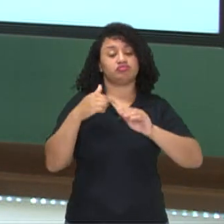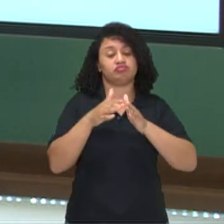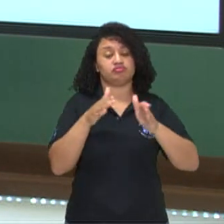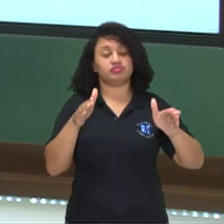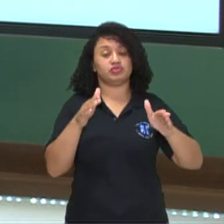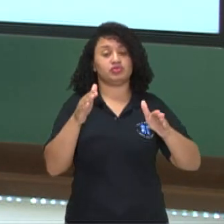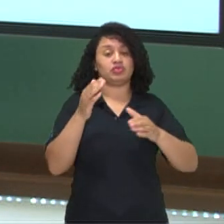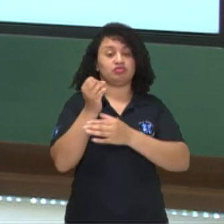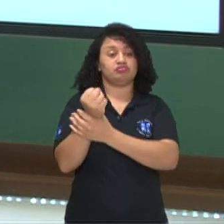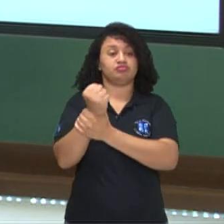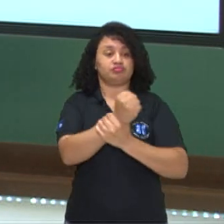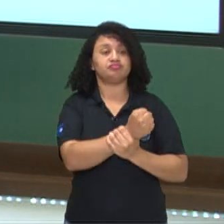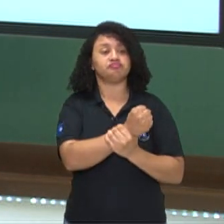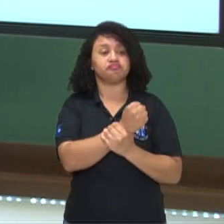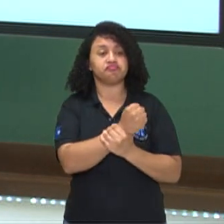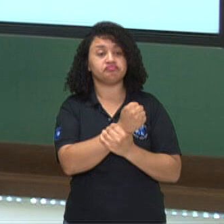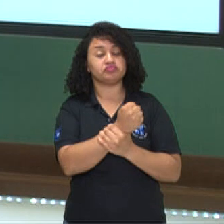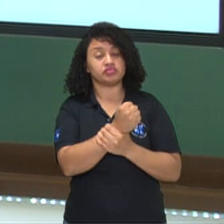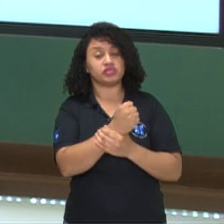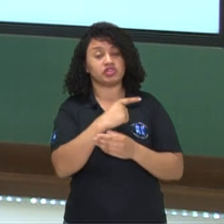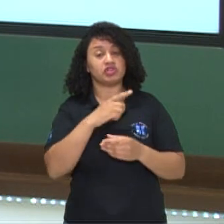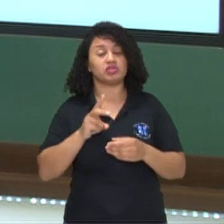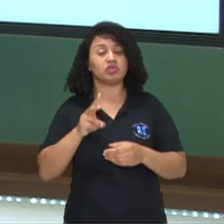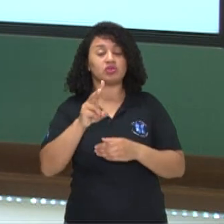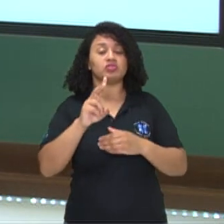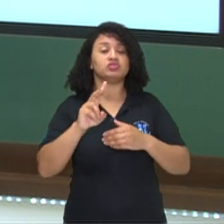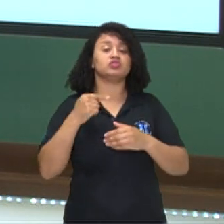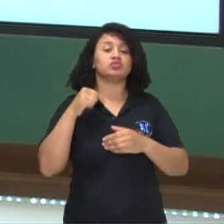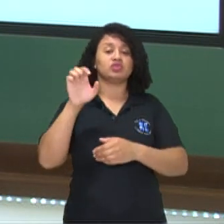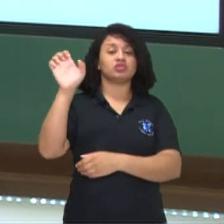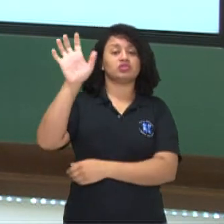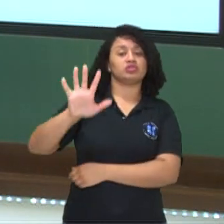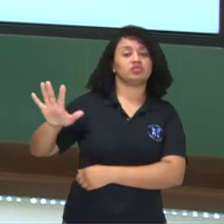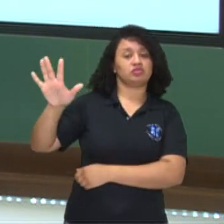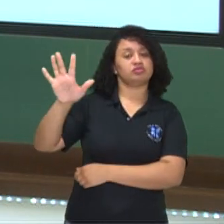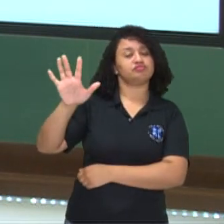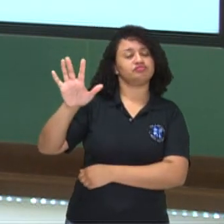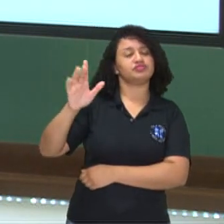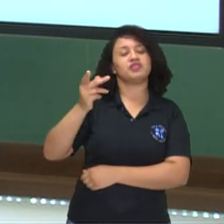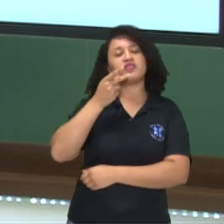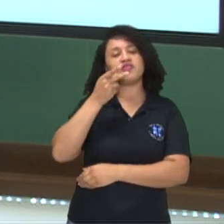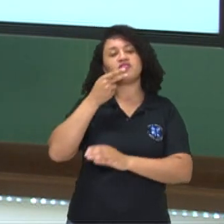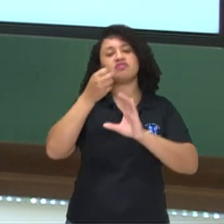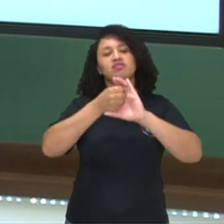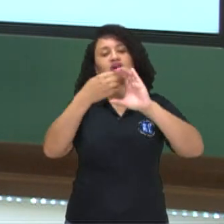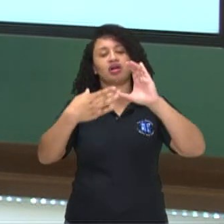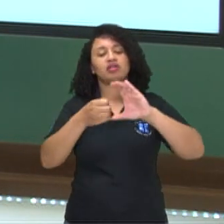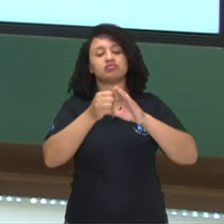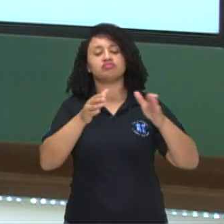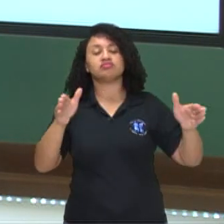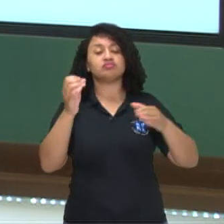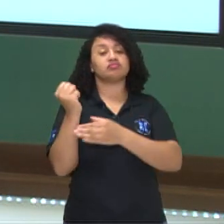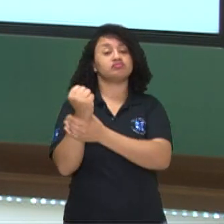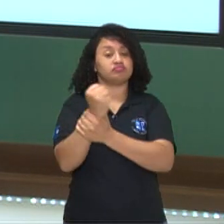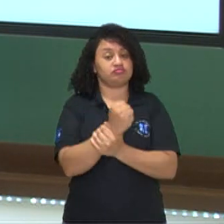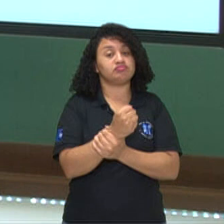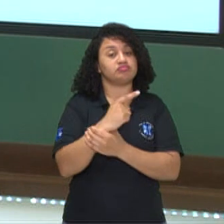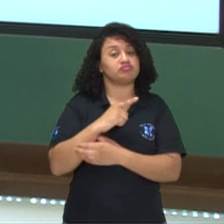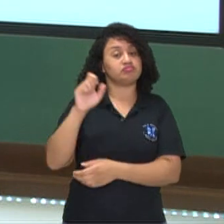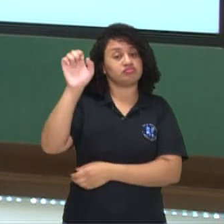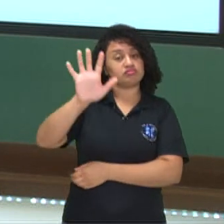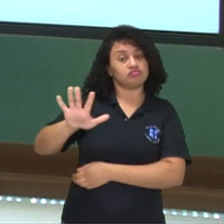regime absolutista, né, que vigorou na Europa? Então, cite as características desse regime